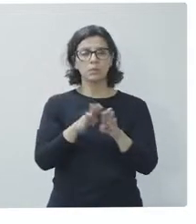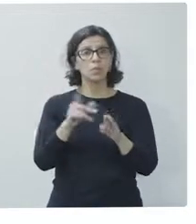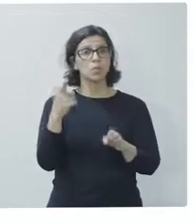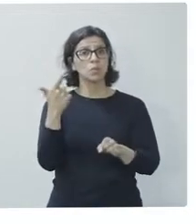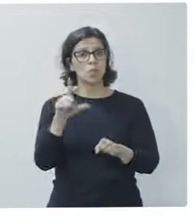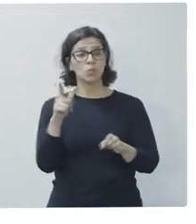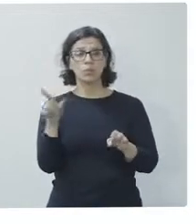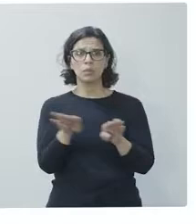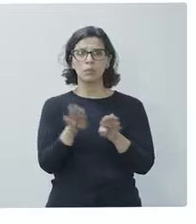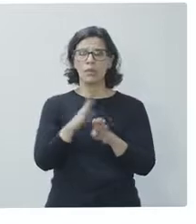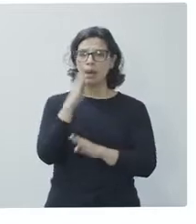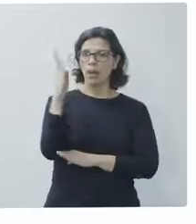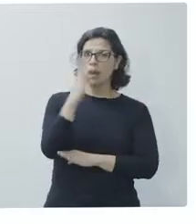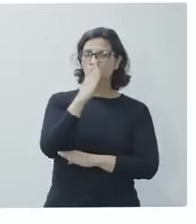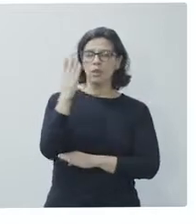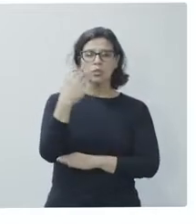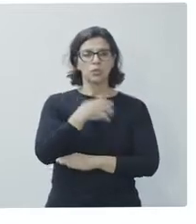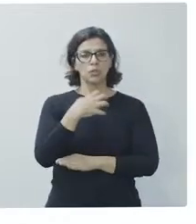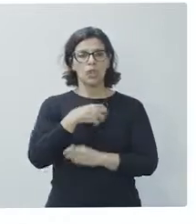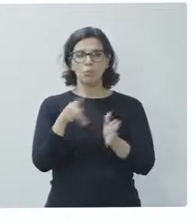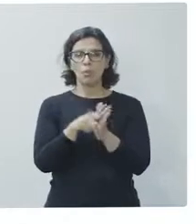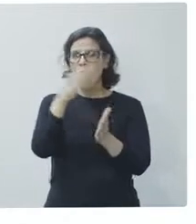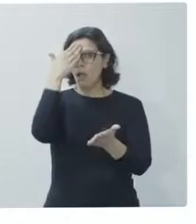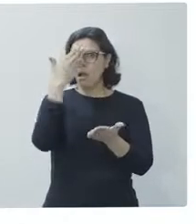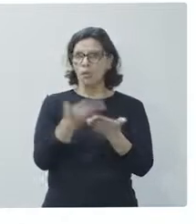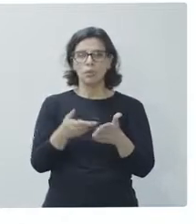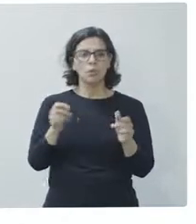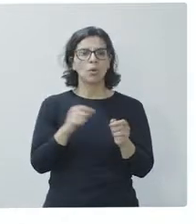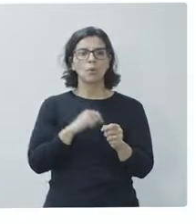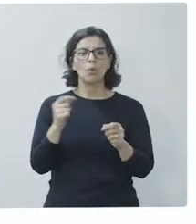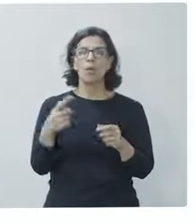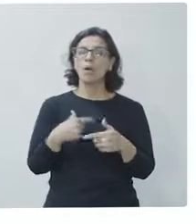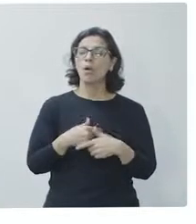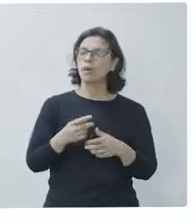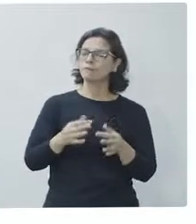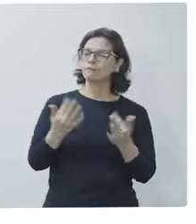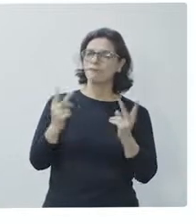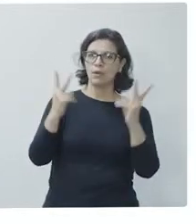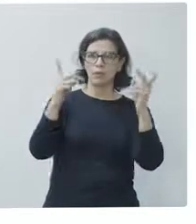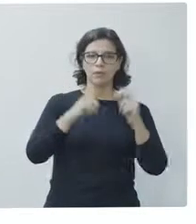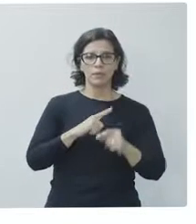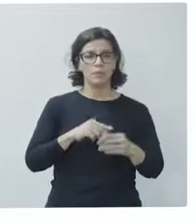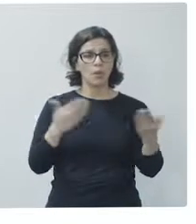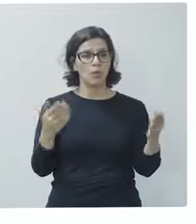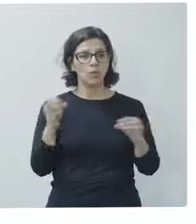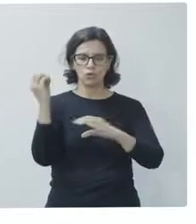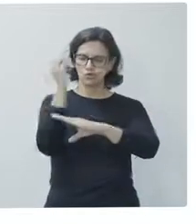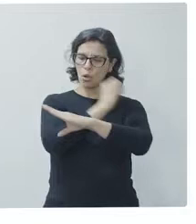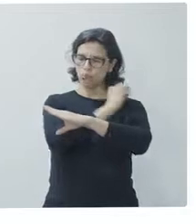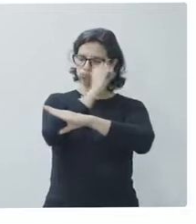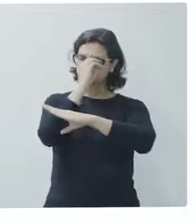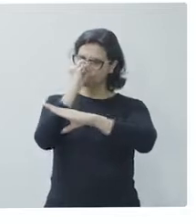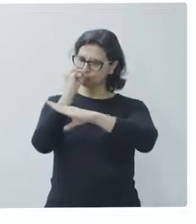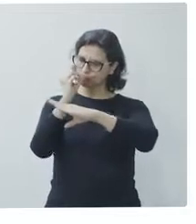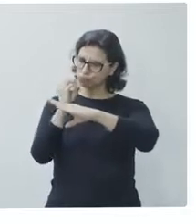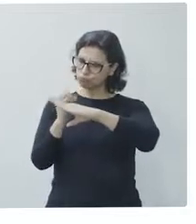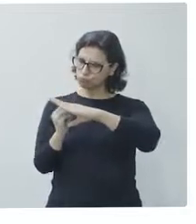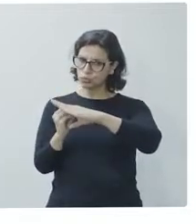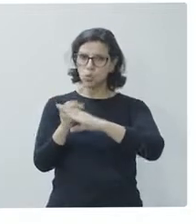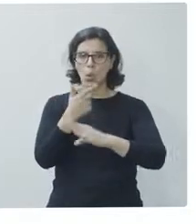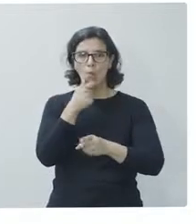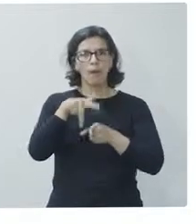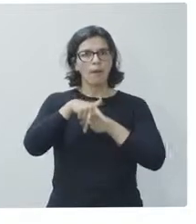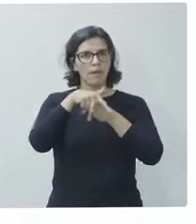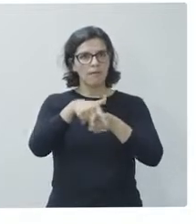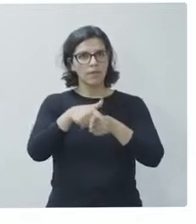outros e atordoado com a sua inacreditável fortuna. Quando o sol se pôs no horizonte, o